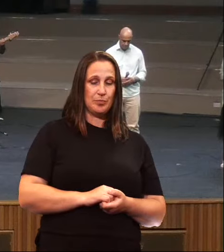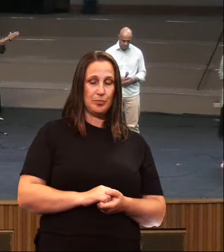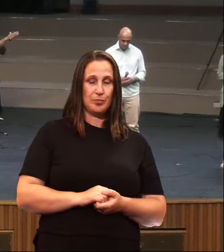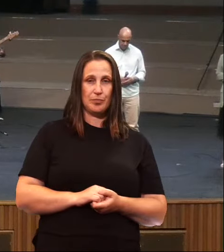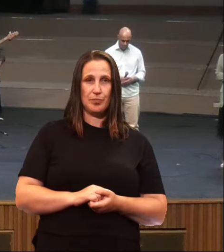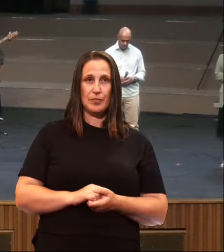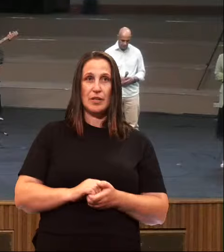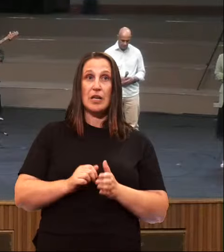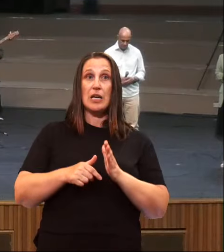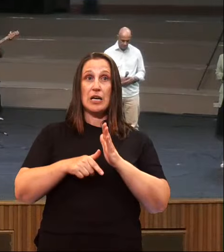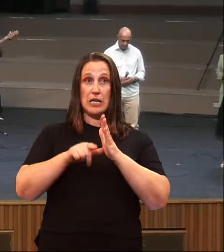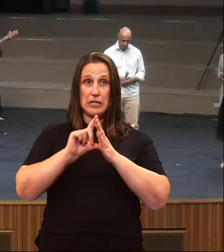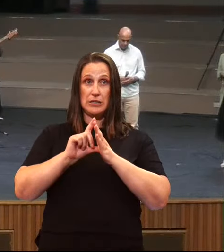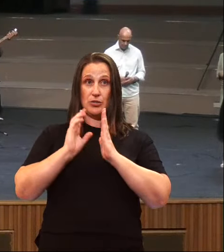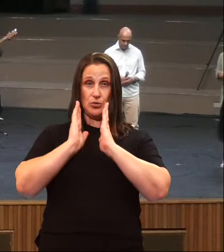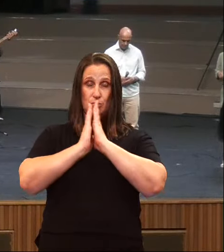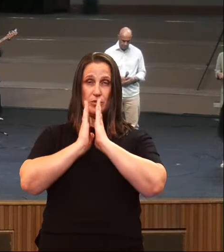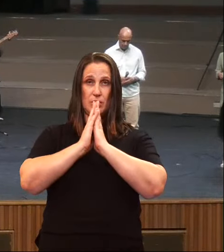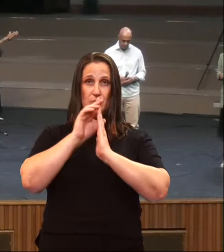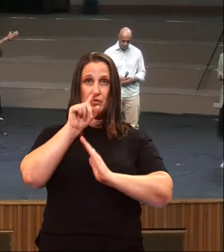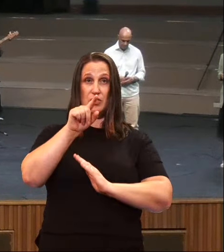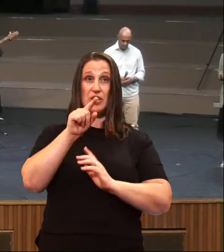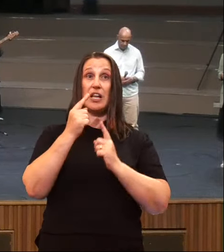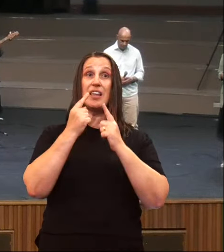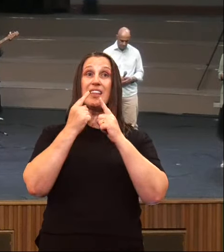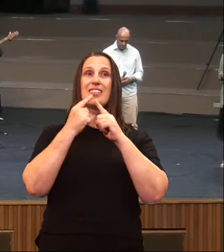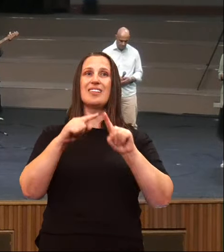Antes de orar por você, eu quero te desafiar.